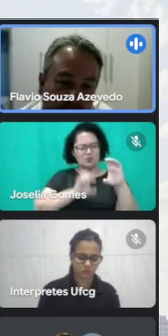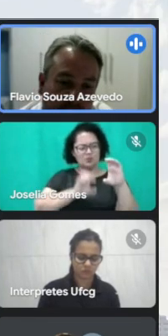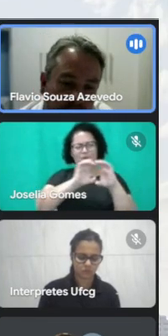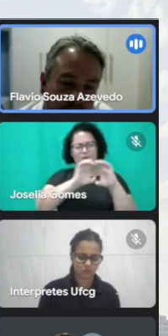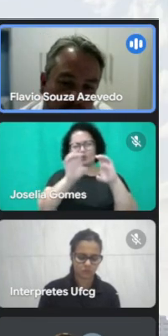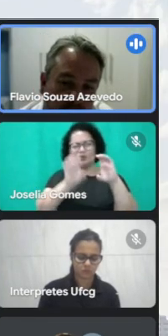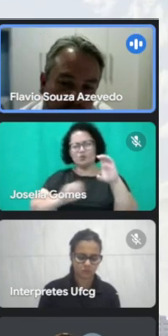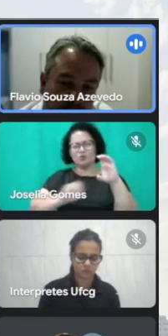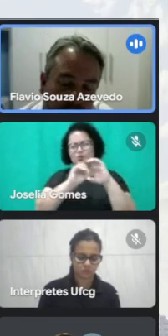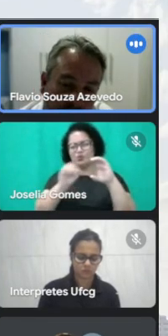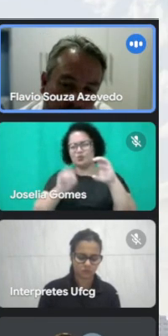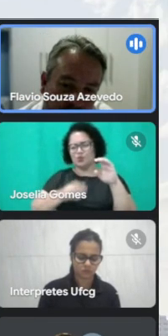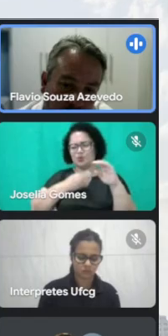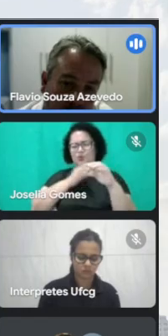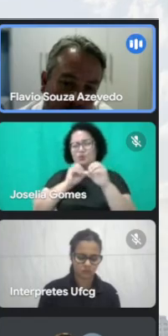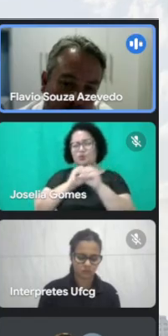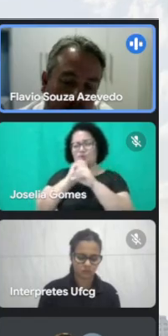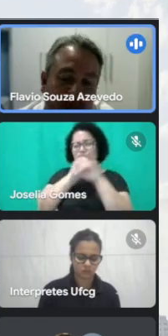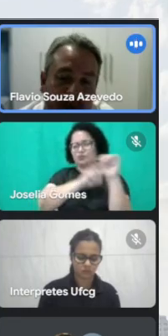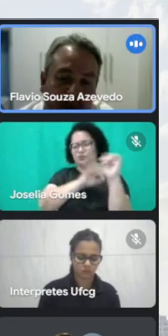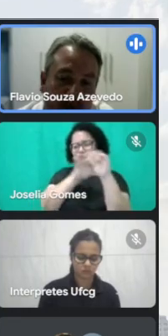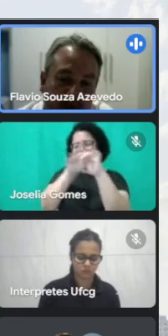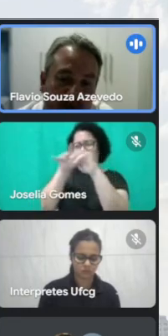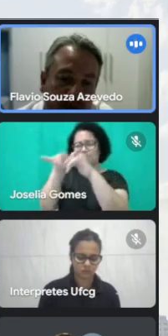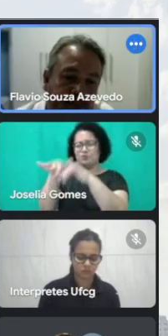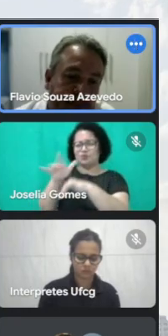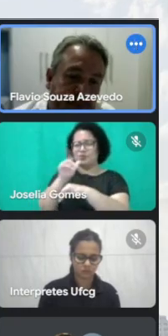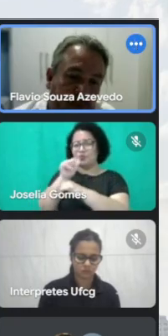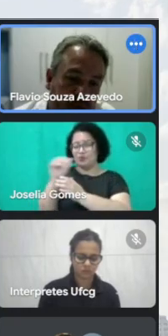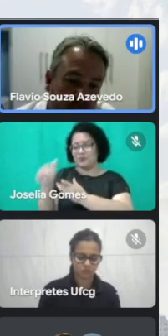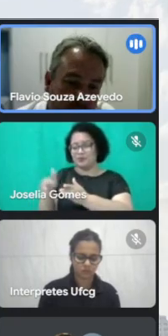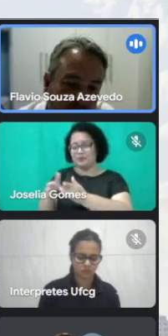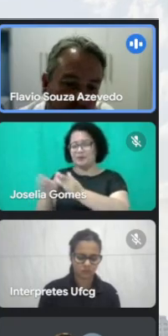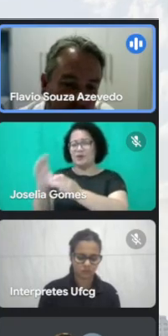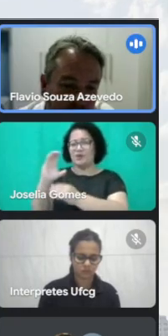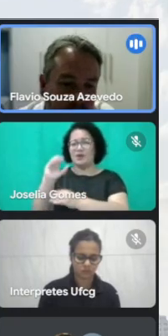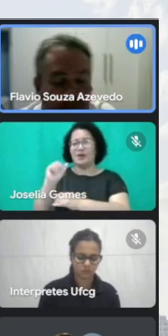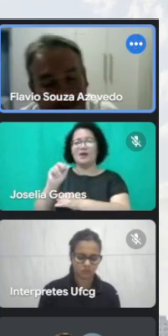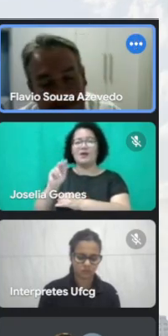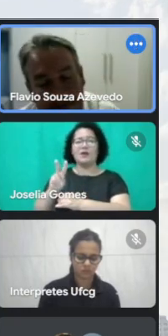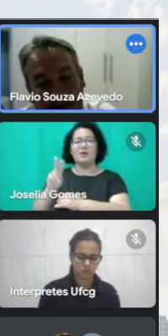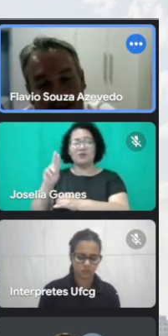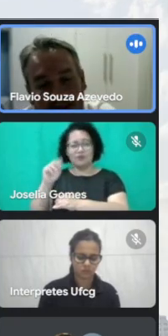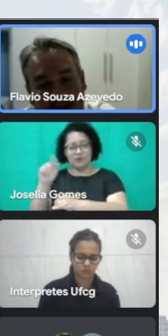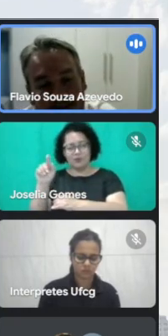chega lá nessa região onde ele deságua já bem poluído. Por isso, né, foi